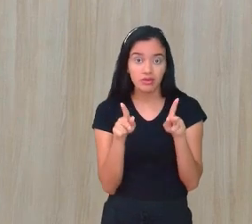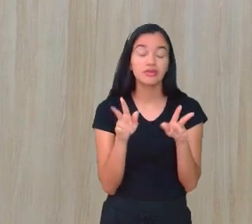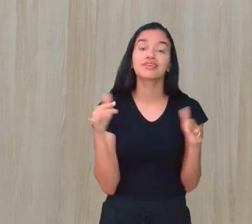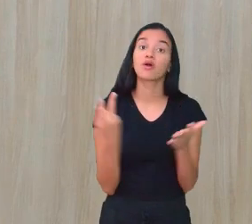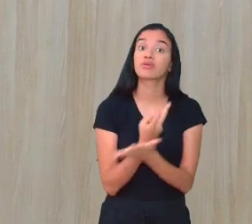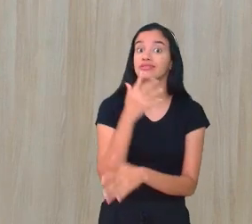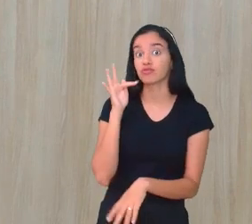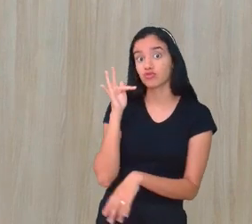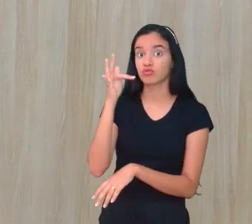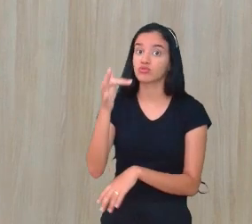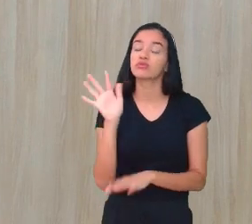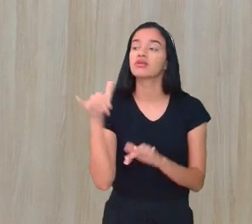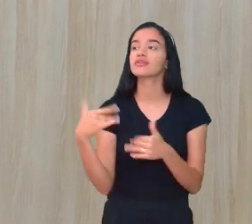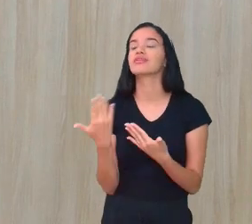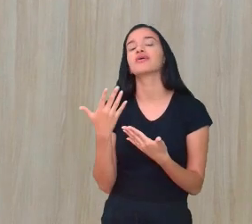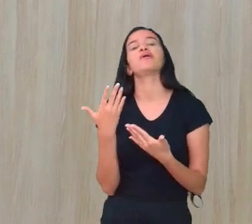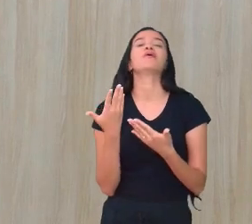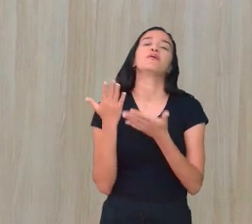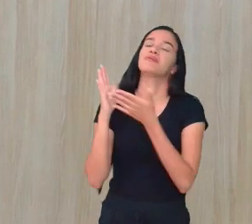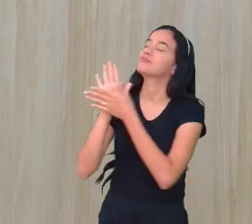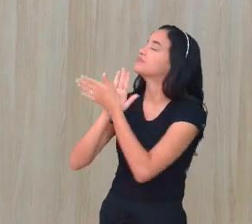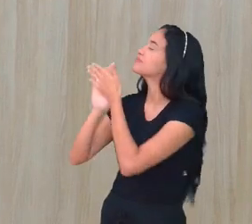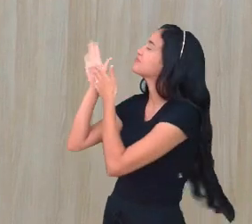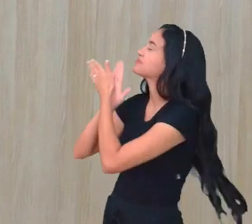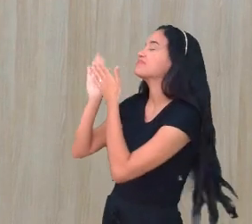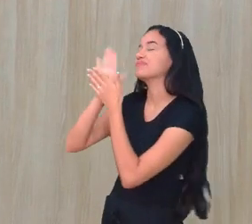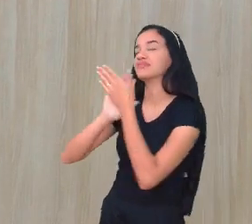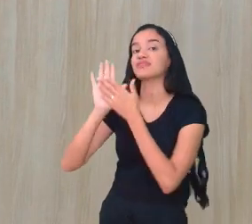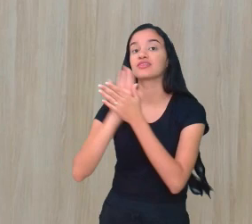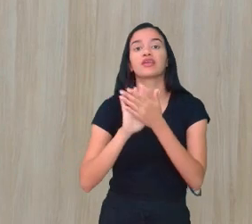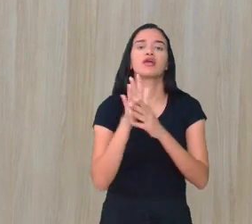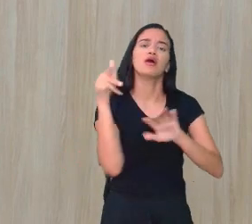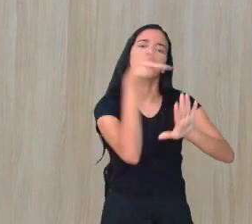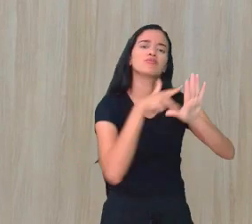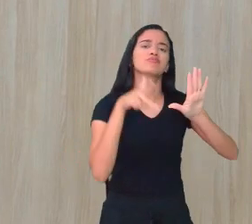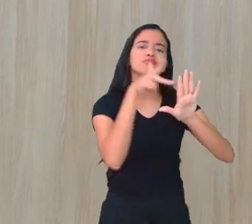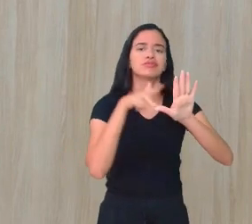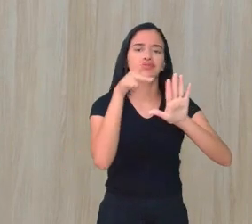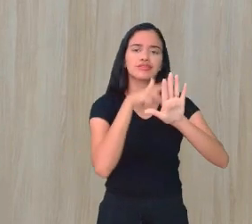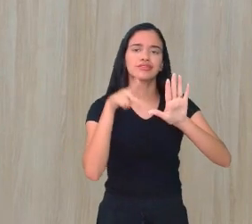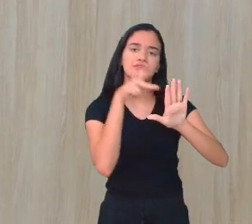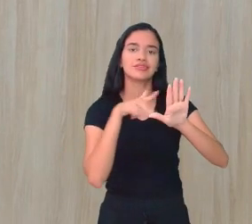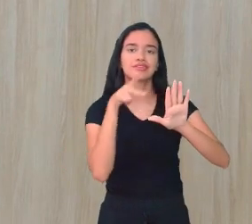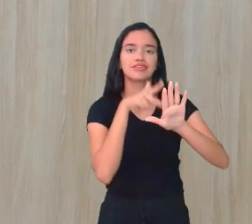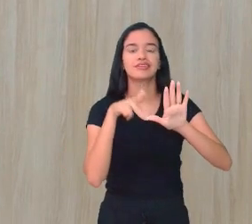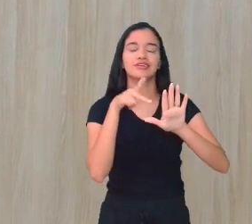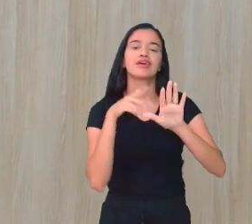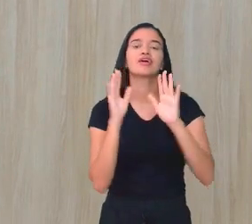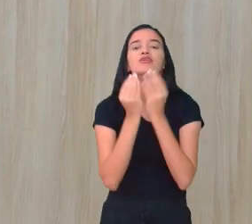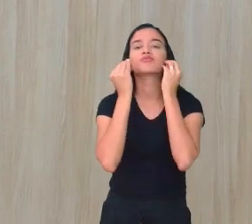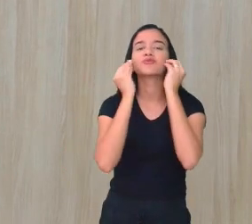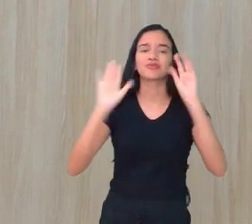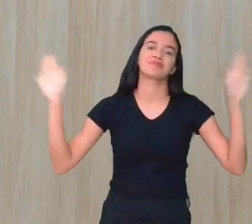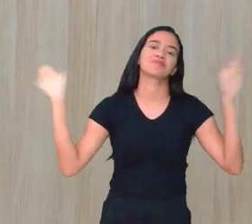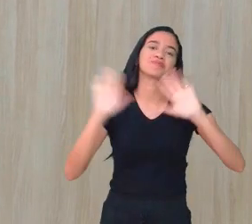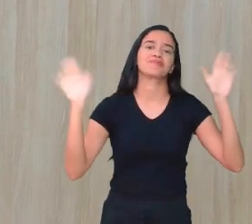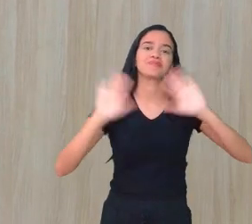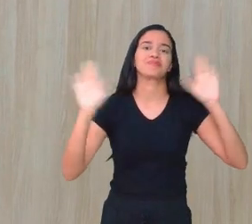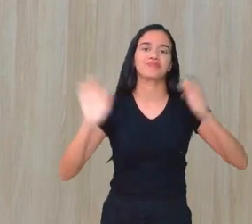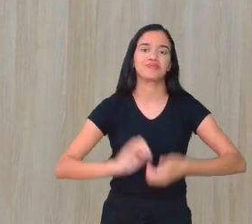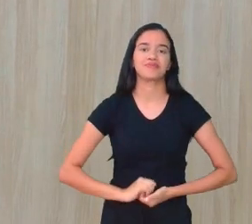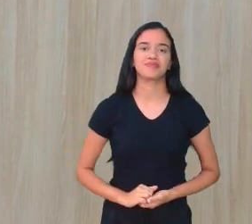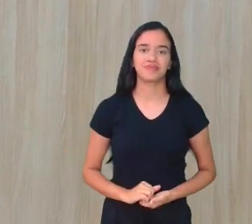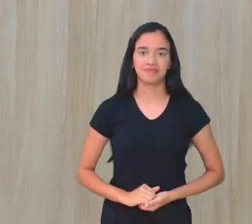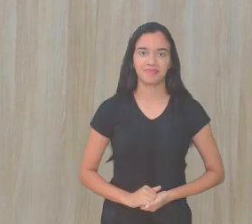aconteça no futuro. Então, Miriam, muito obrigado, né? Cleitinho e Jonas que estão ali no estúdio, já estourei o tempo aqui. Um cheiro e até a próxima.